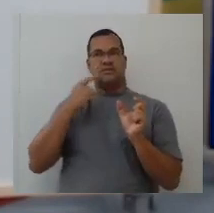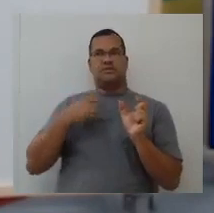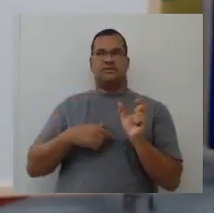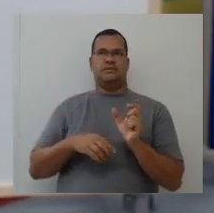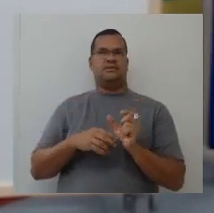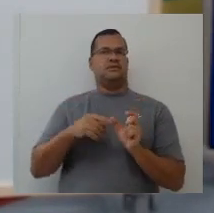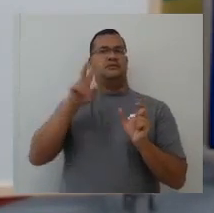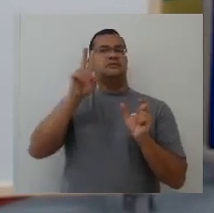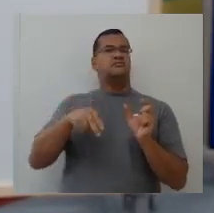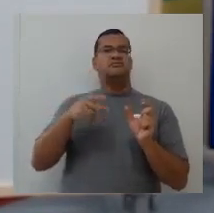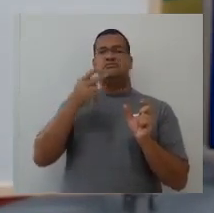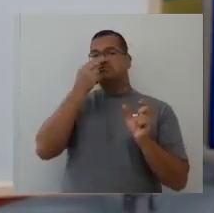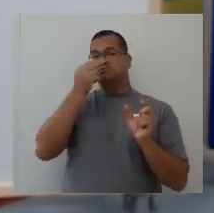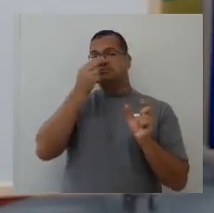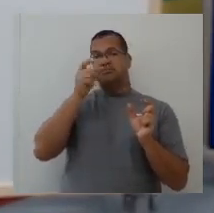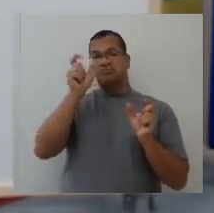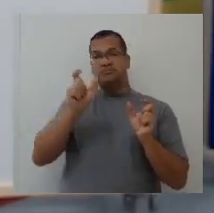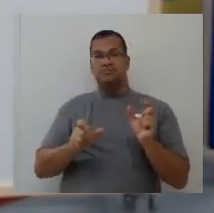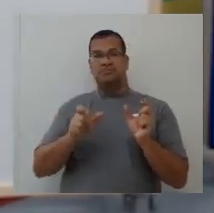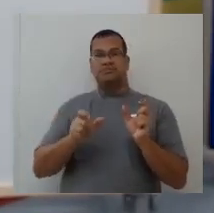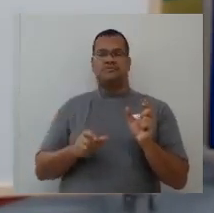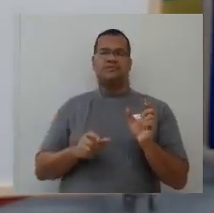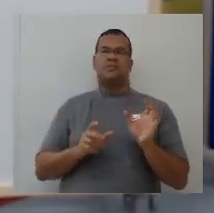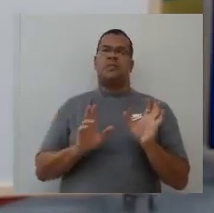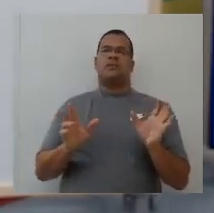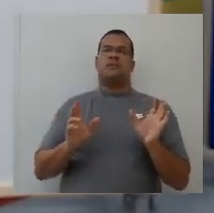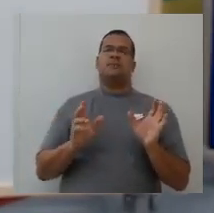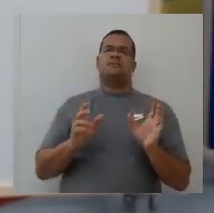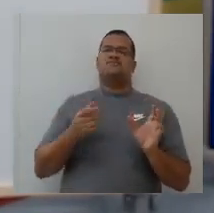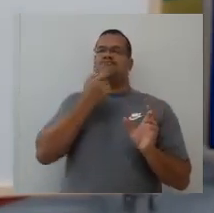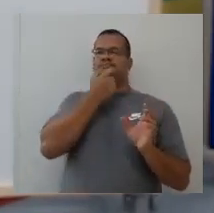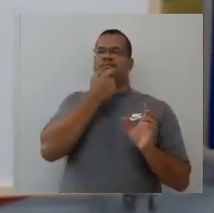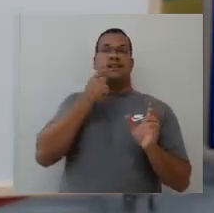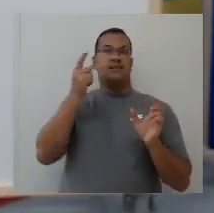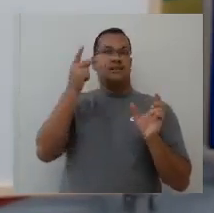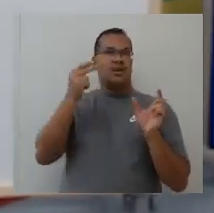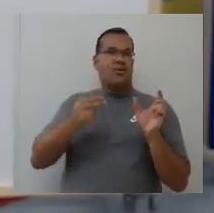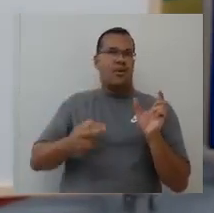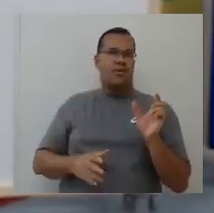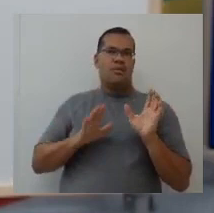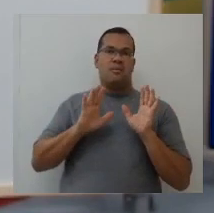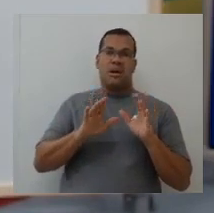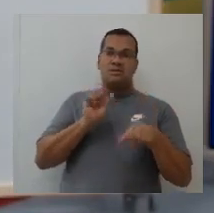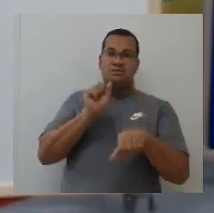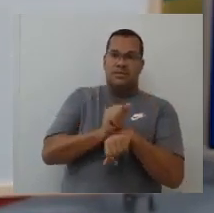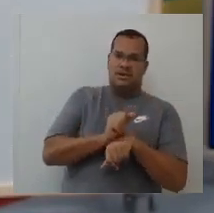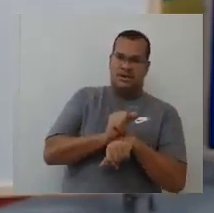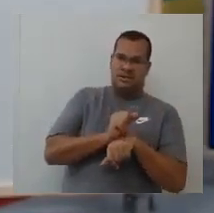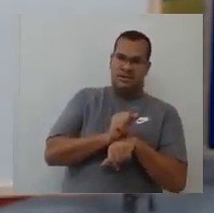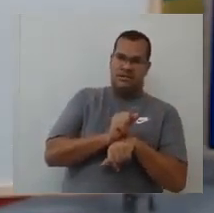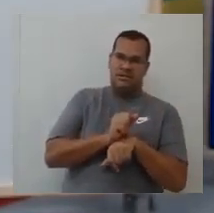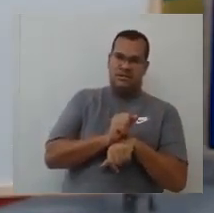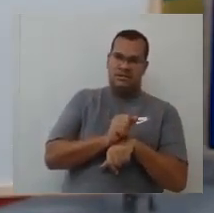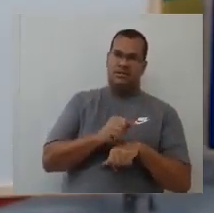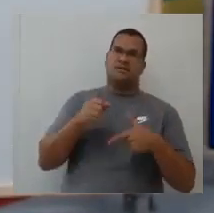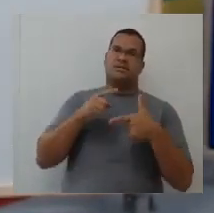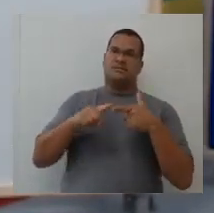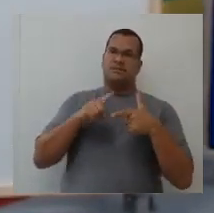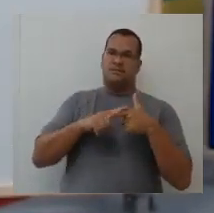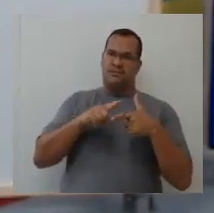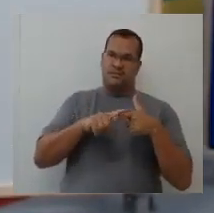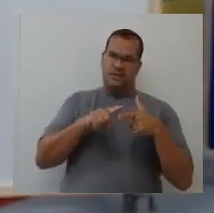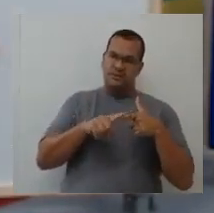work, work, work. Só que chega aqui, chega aqui em he, she e o it. He, she, it é o nosso vida louca, a nossa problemática,